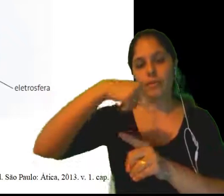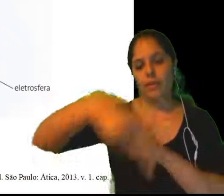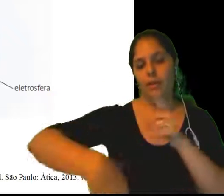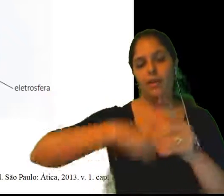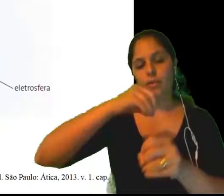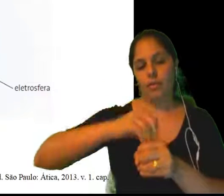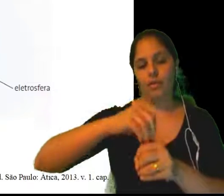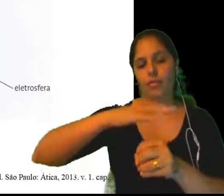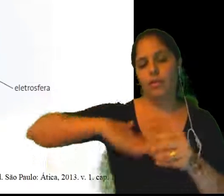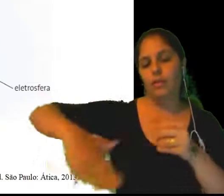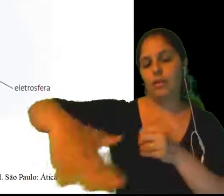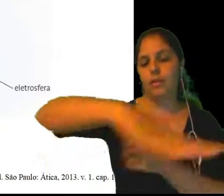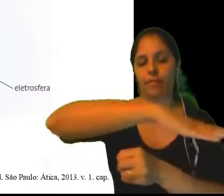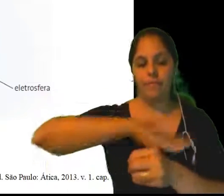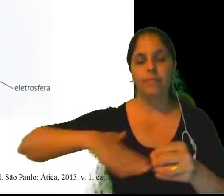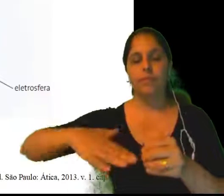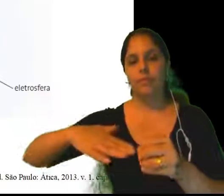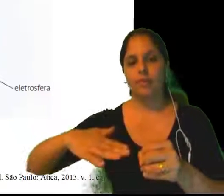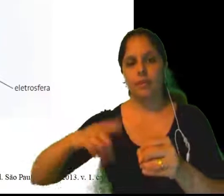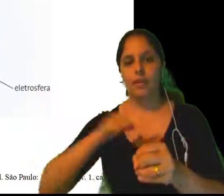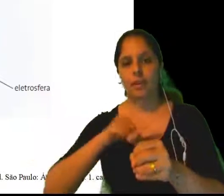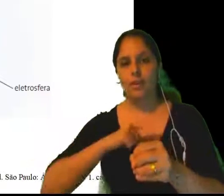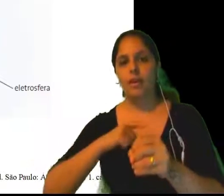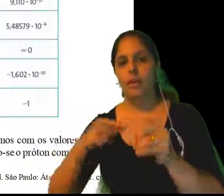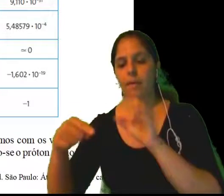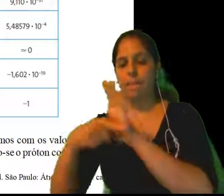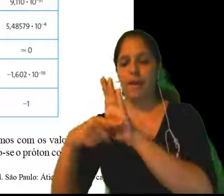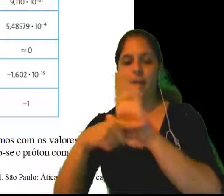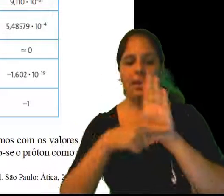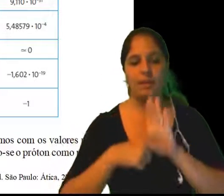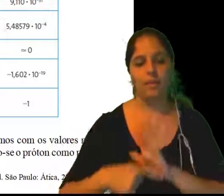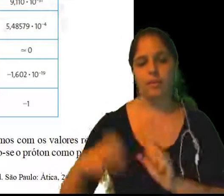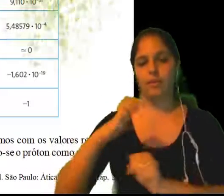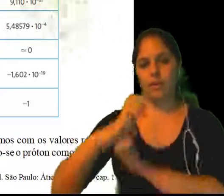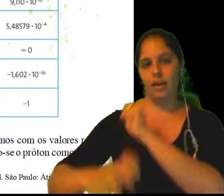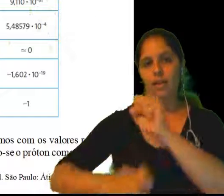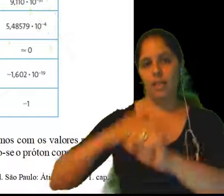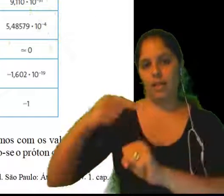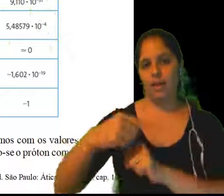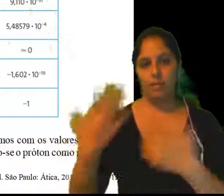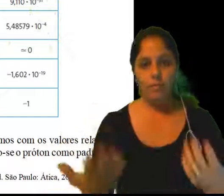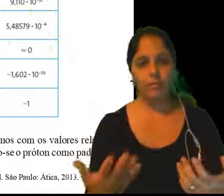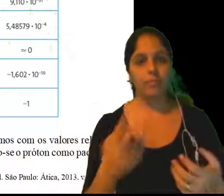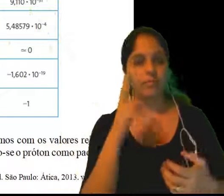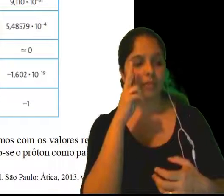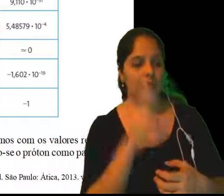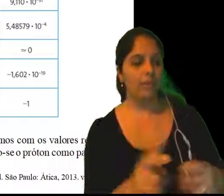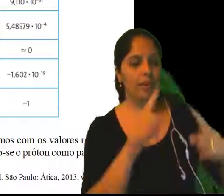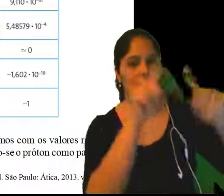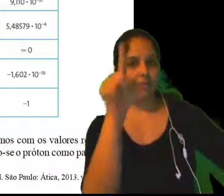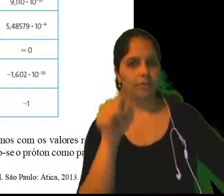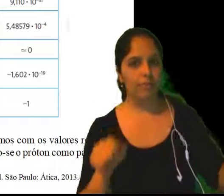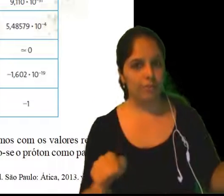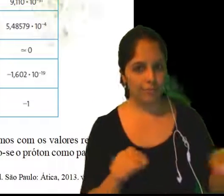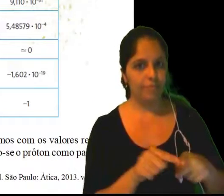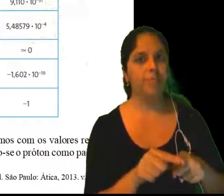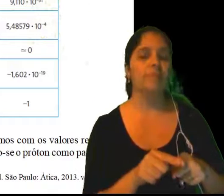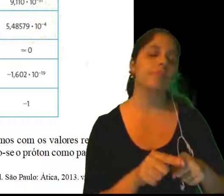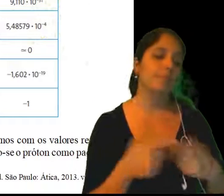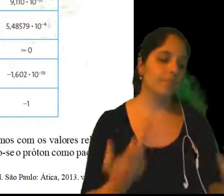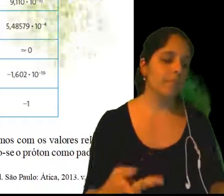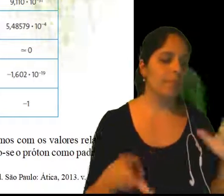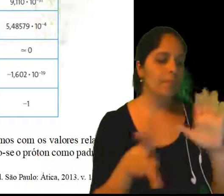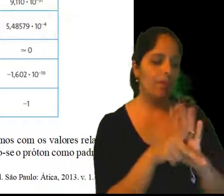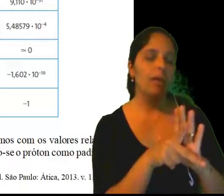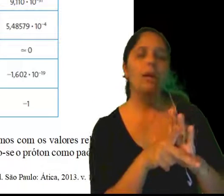a eletrosfera, composta pelos elétrons. E nessa tabela são mostradas algumas propriedades